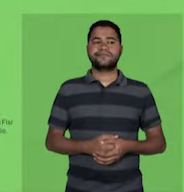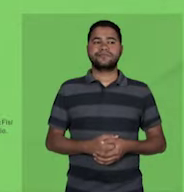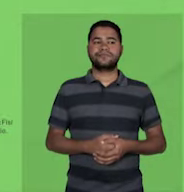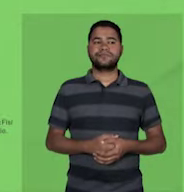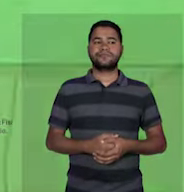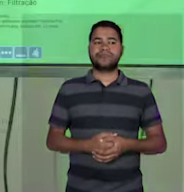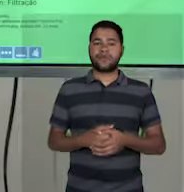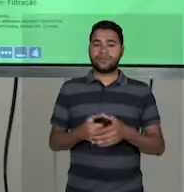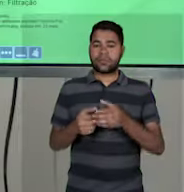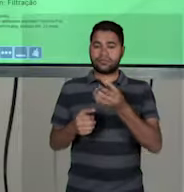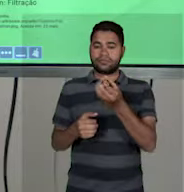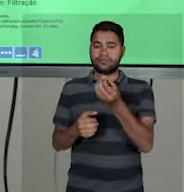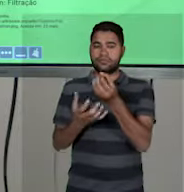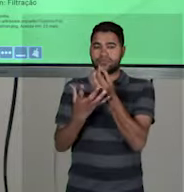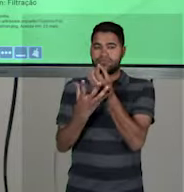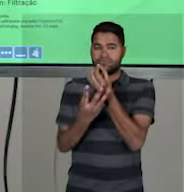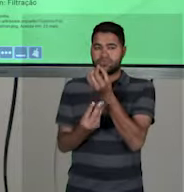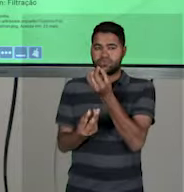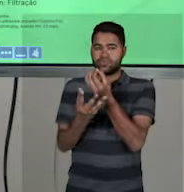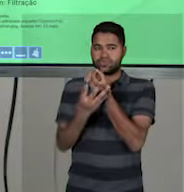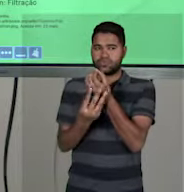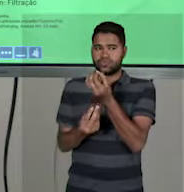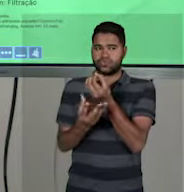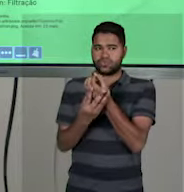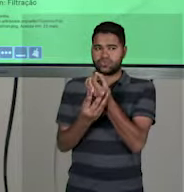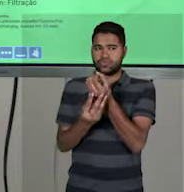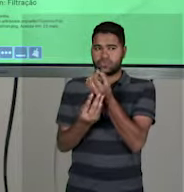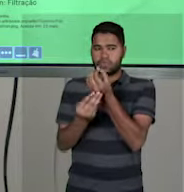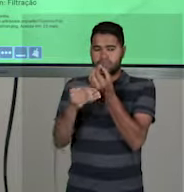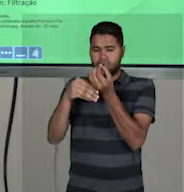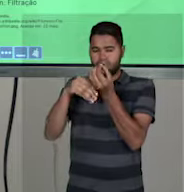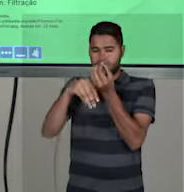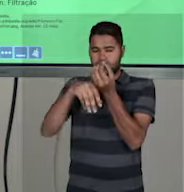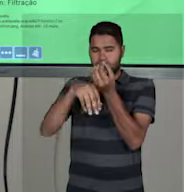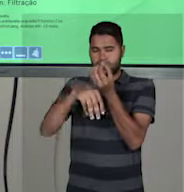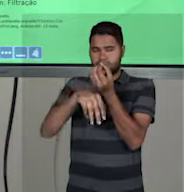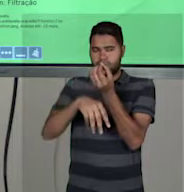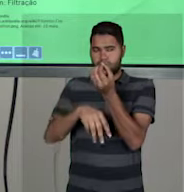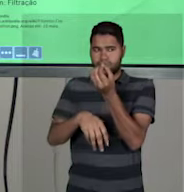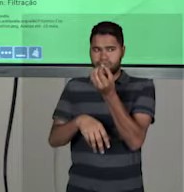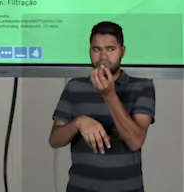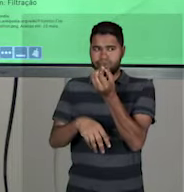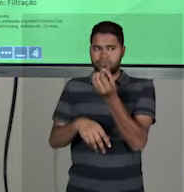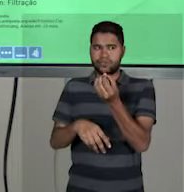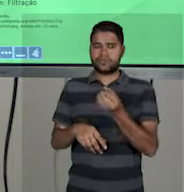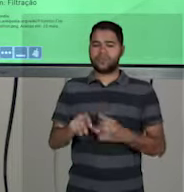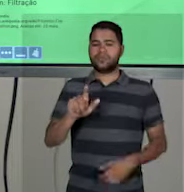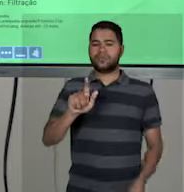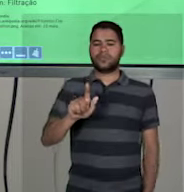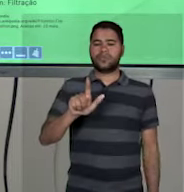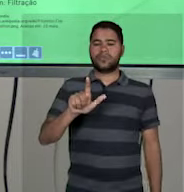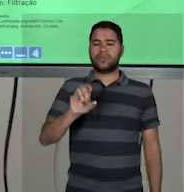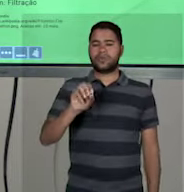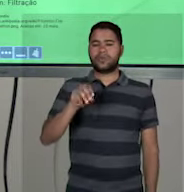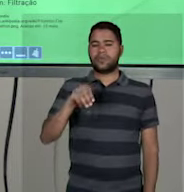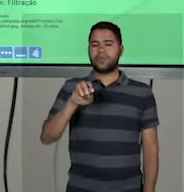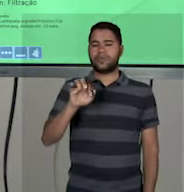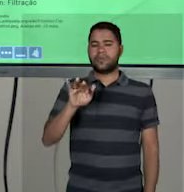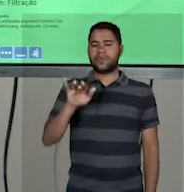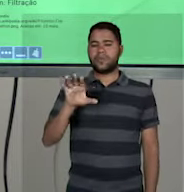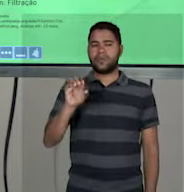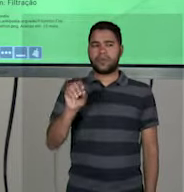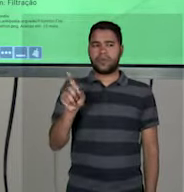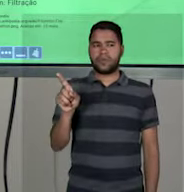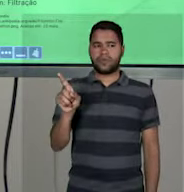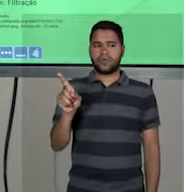então, filtrado, vai passar do vaso para o glomérulo, ok? Para essa